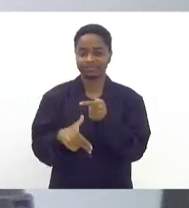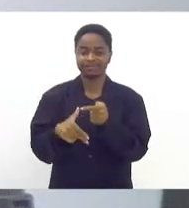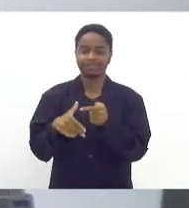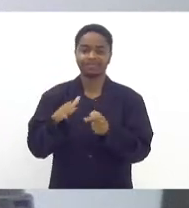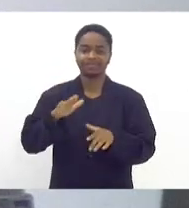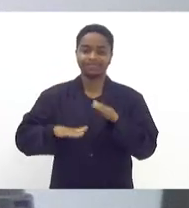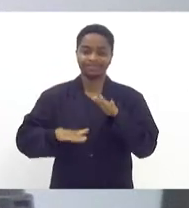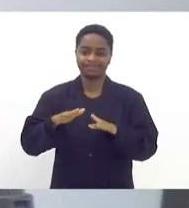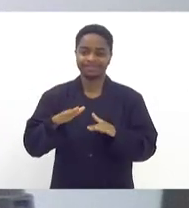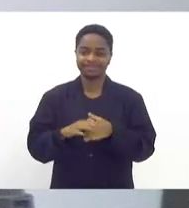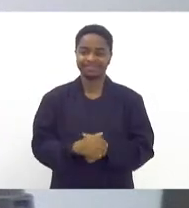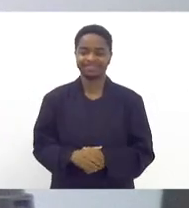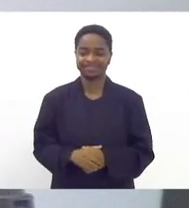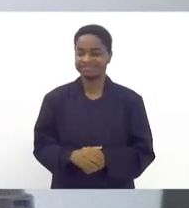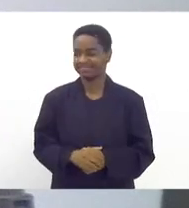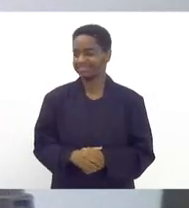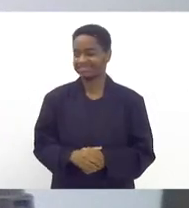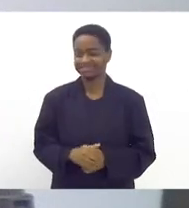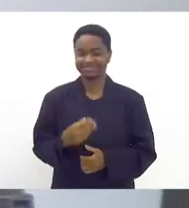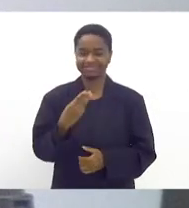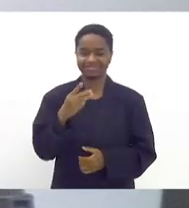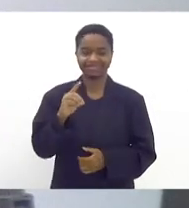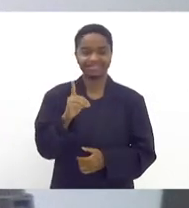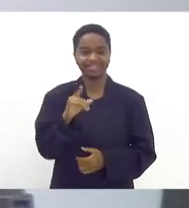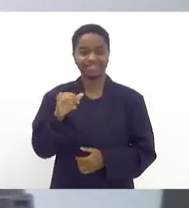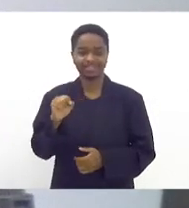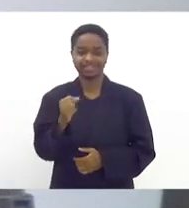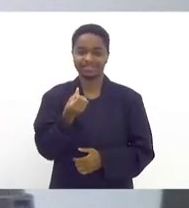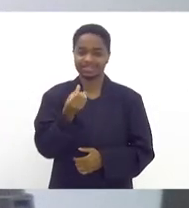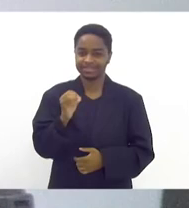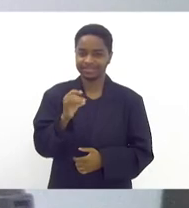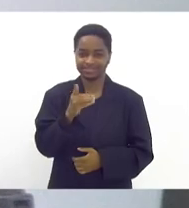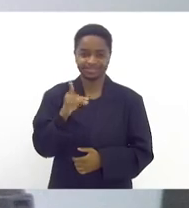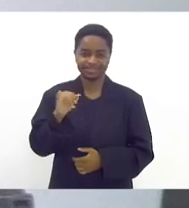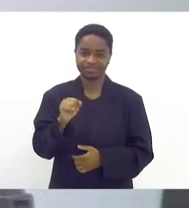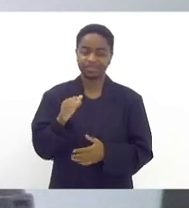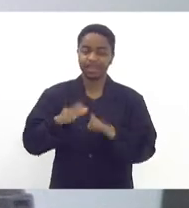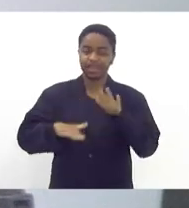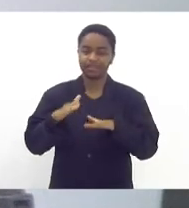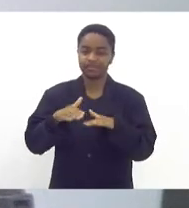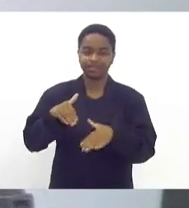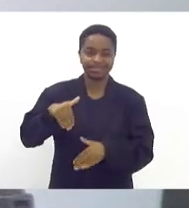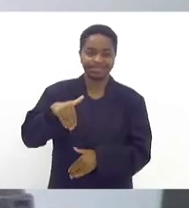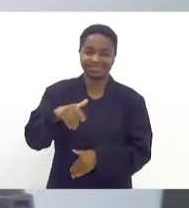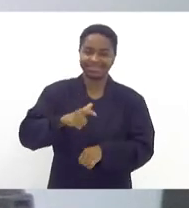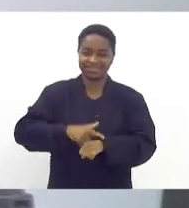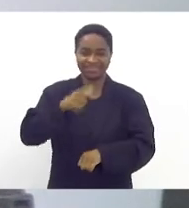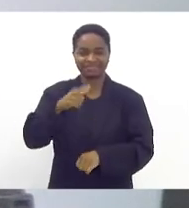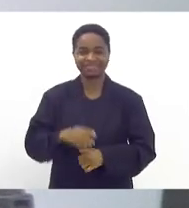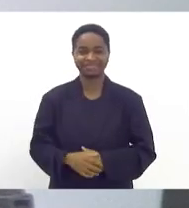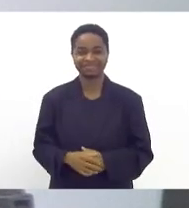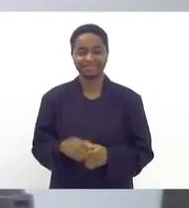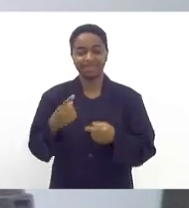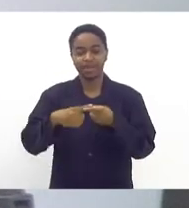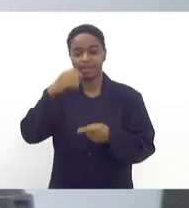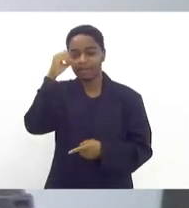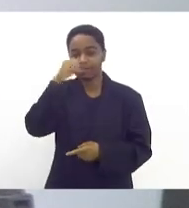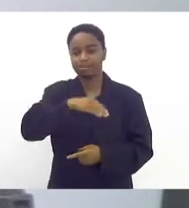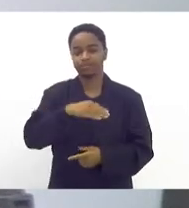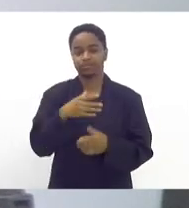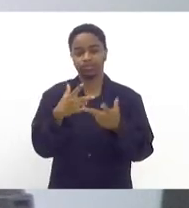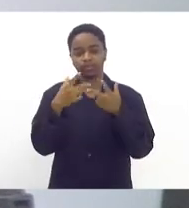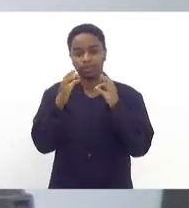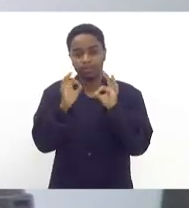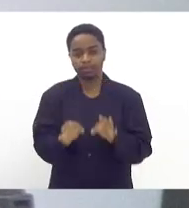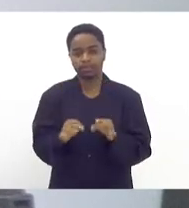vezes dão 30 Dias 60 dias às vezes imediatamente quer dizer isso são Absurdos Absurdos